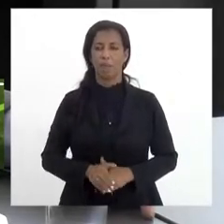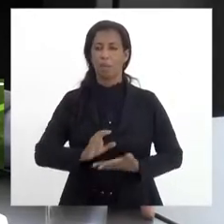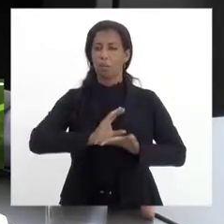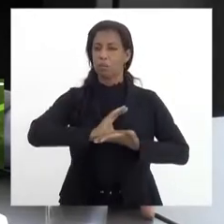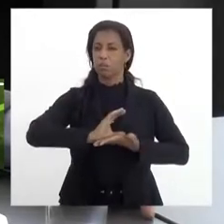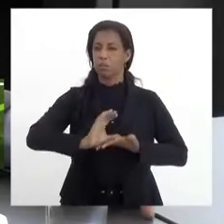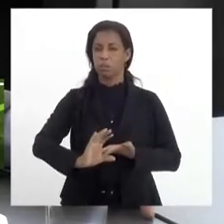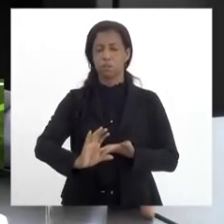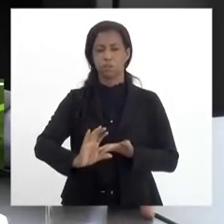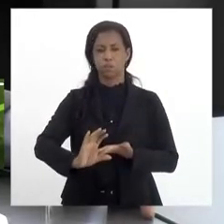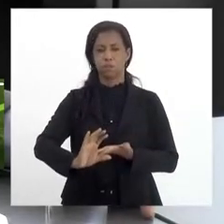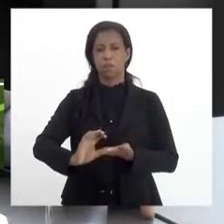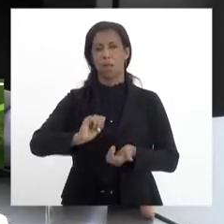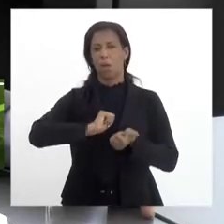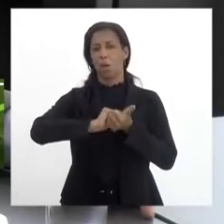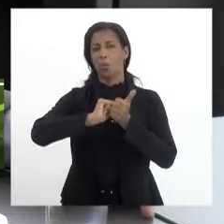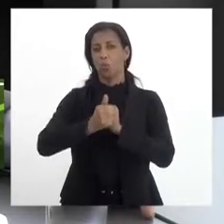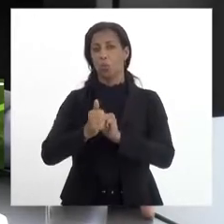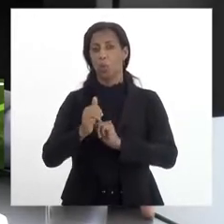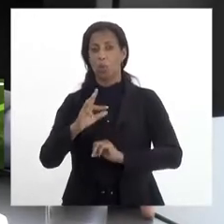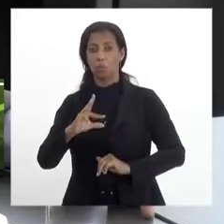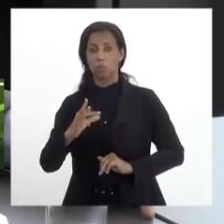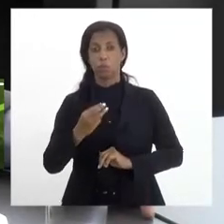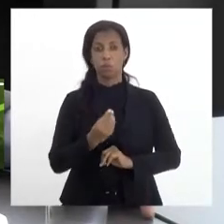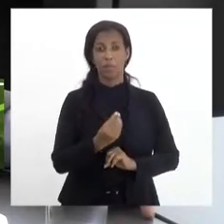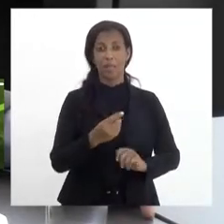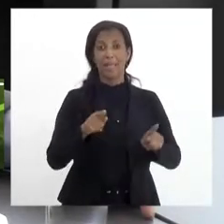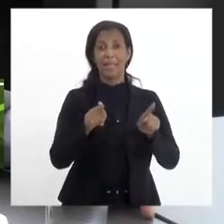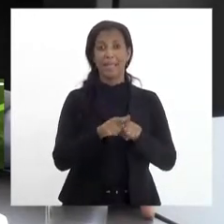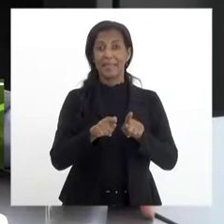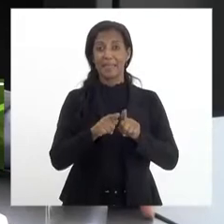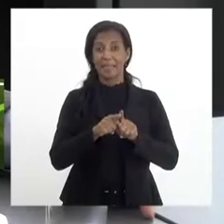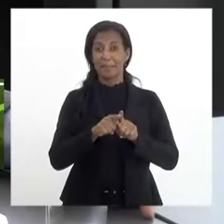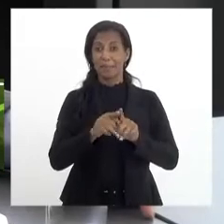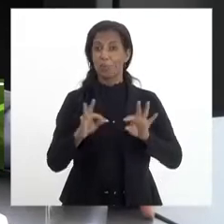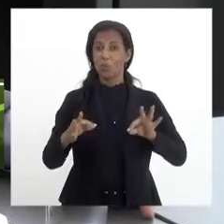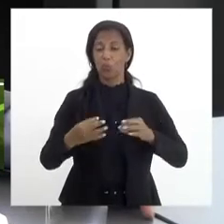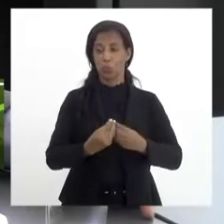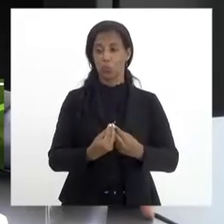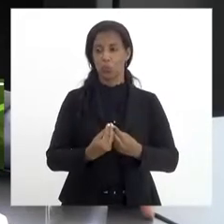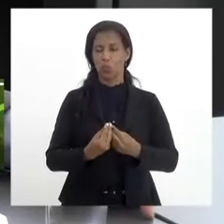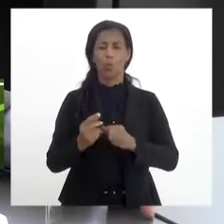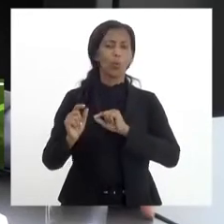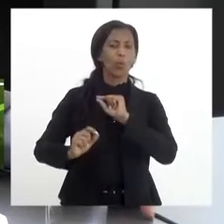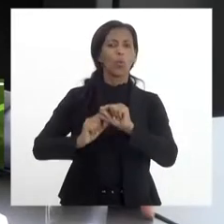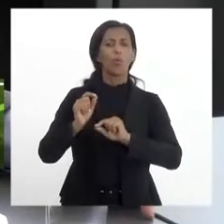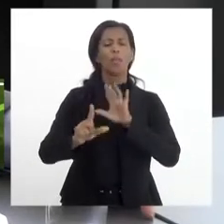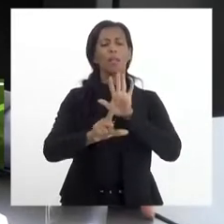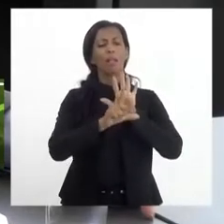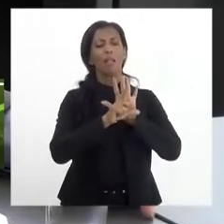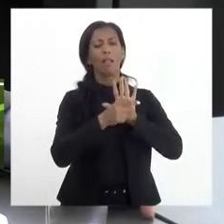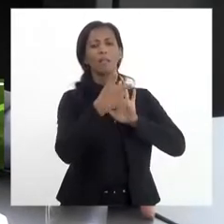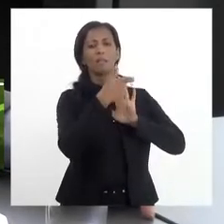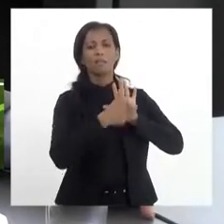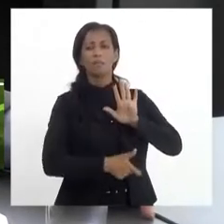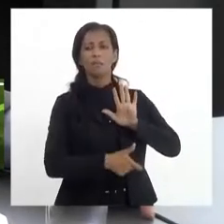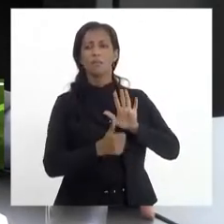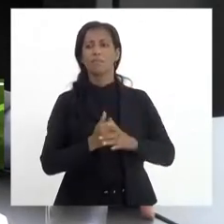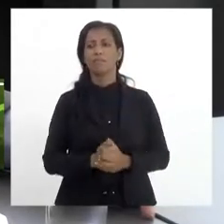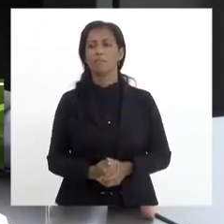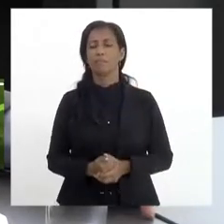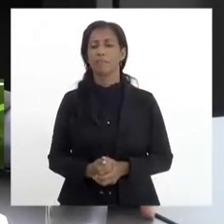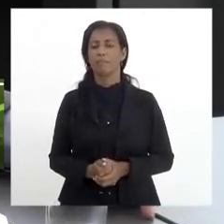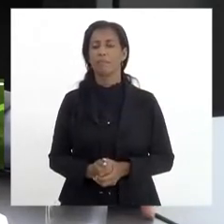inestimável ao esporte olímpico e paralímpico. O que, que diz essa lei? A lei